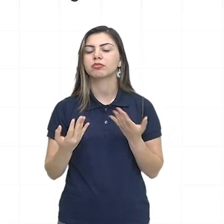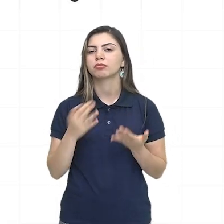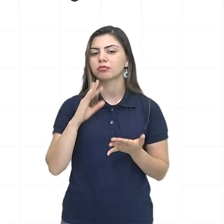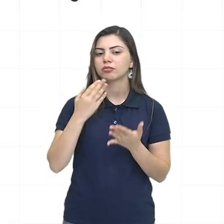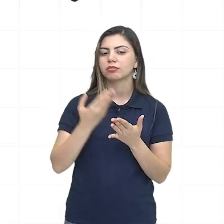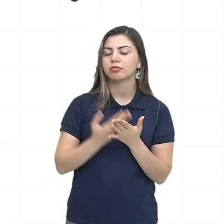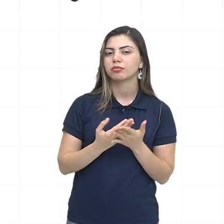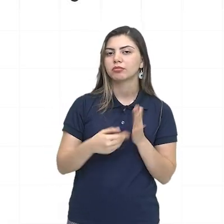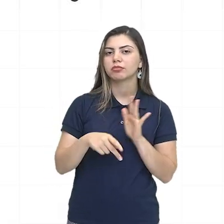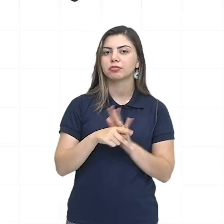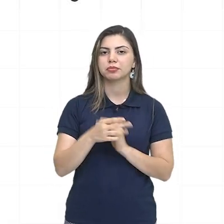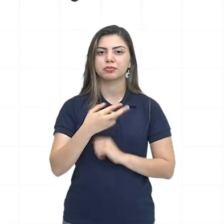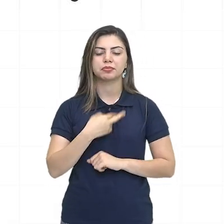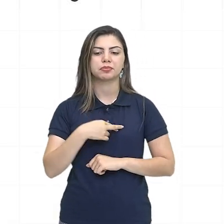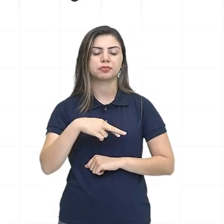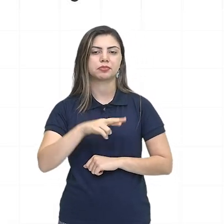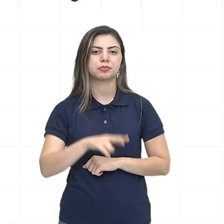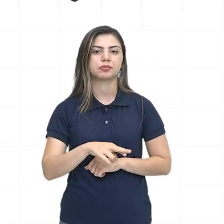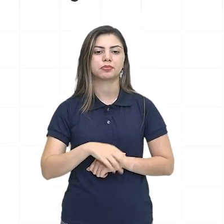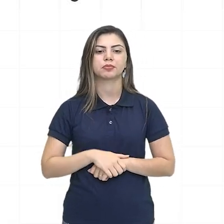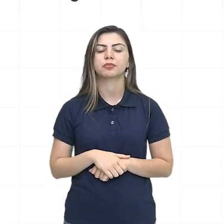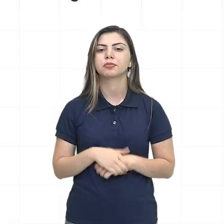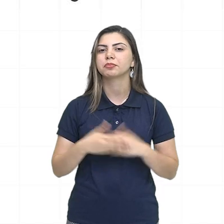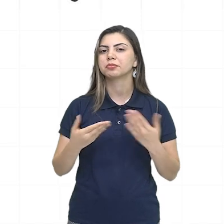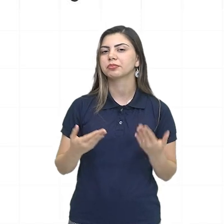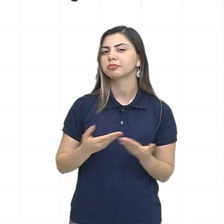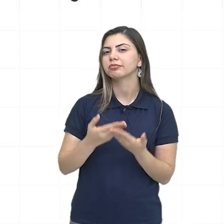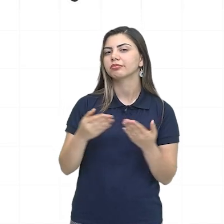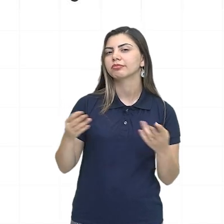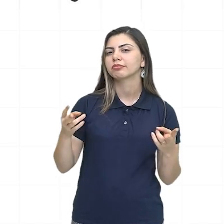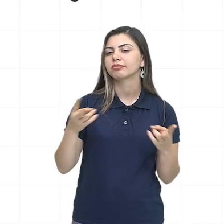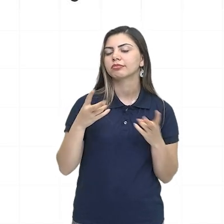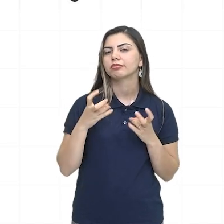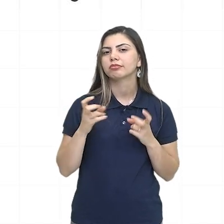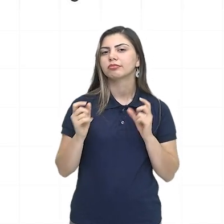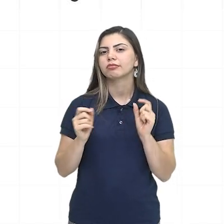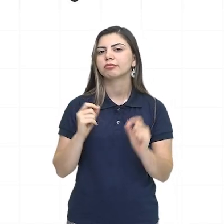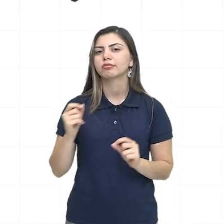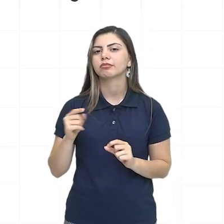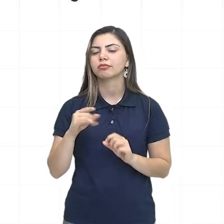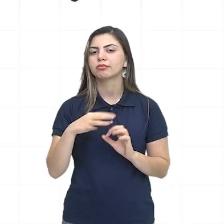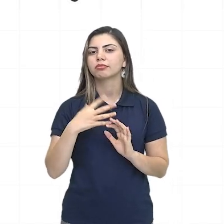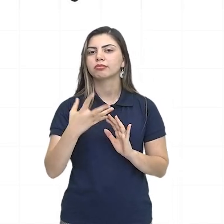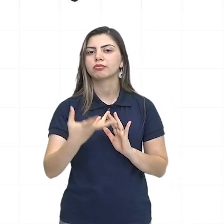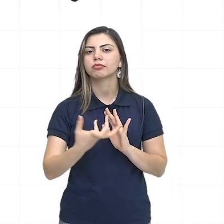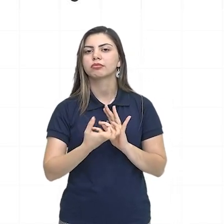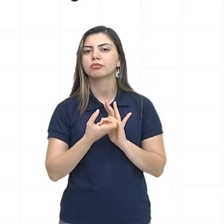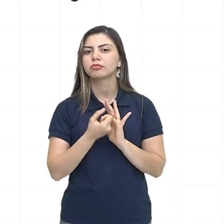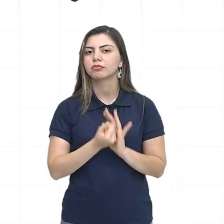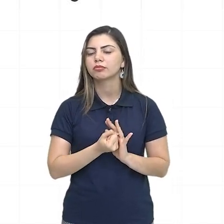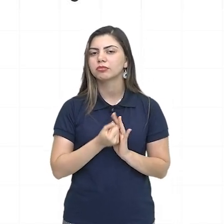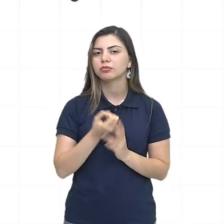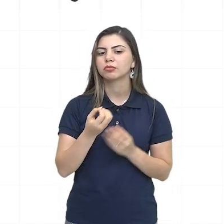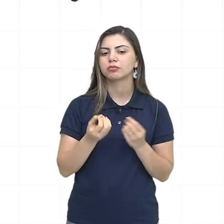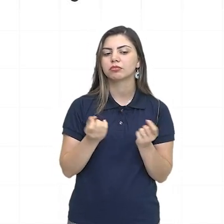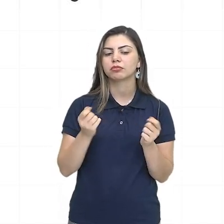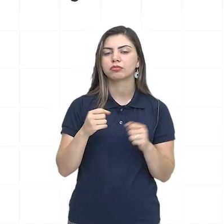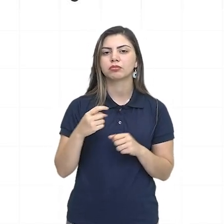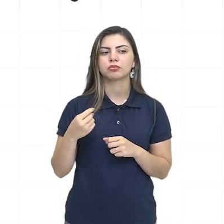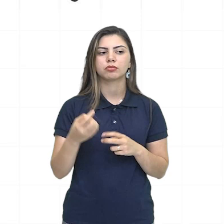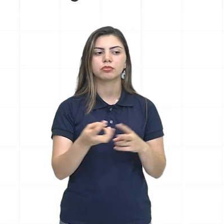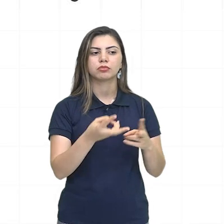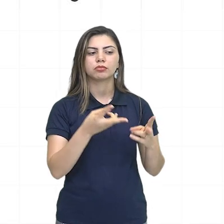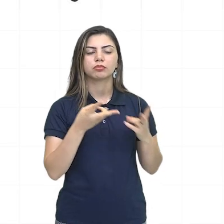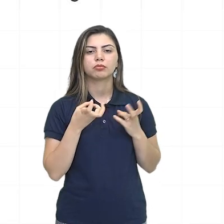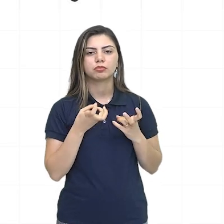principais crenças religiosas. O símbolo é uma forma de materializar ali diante de nós